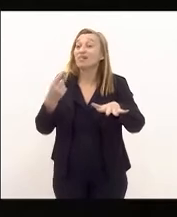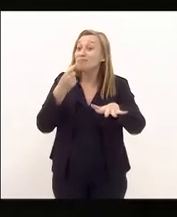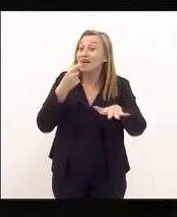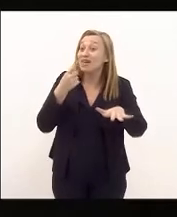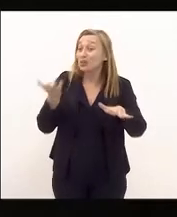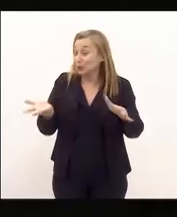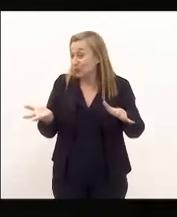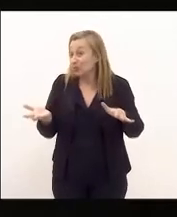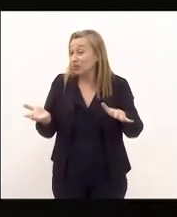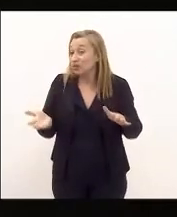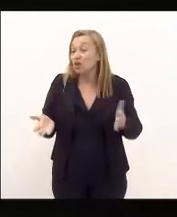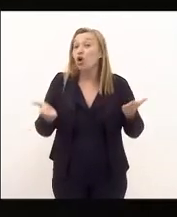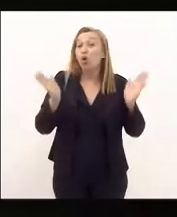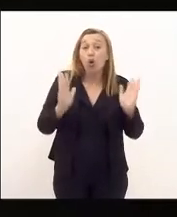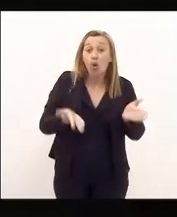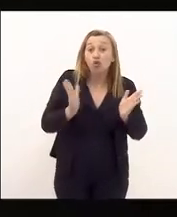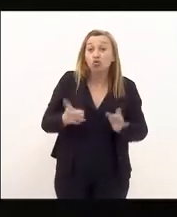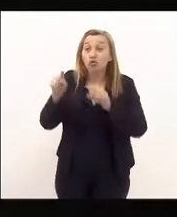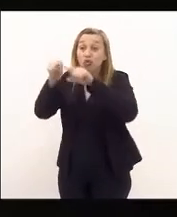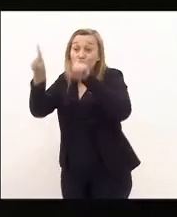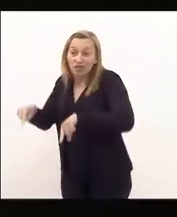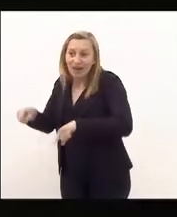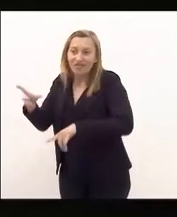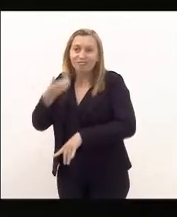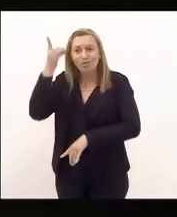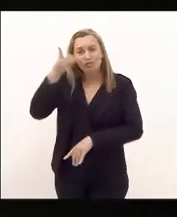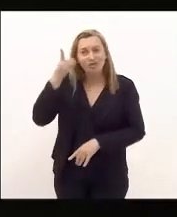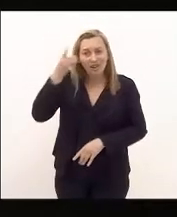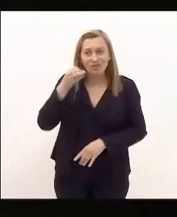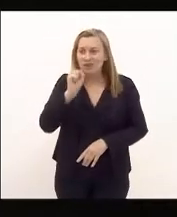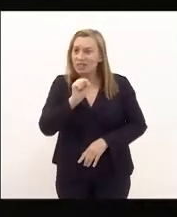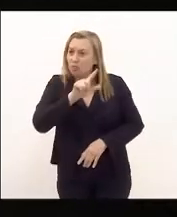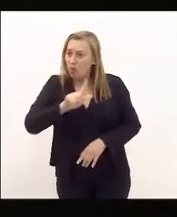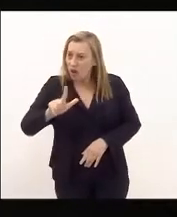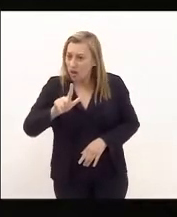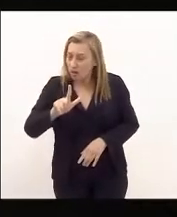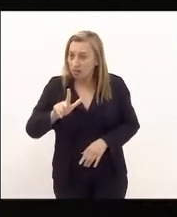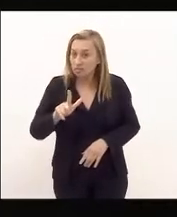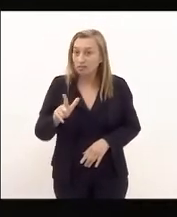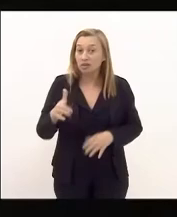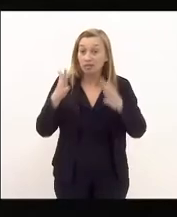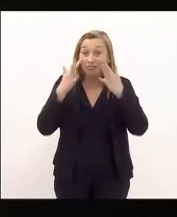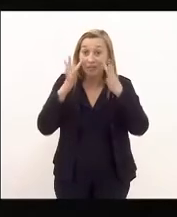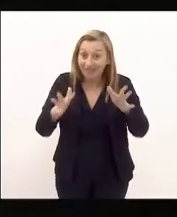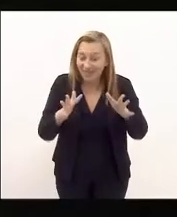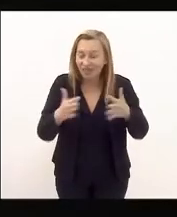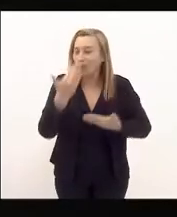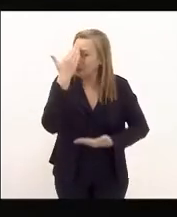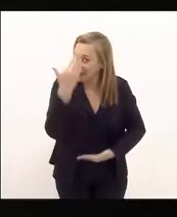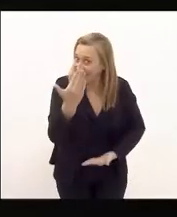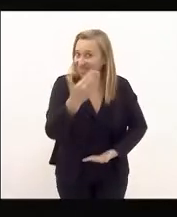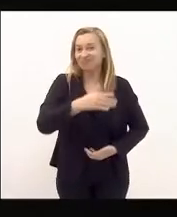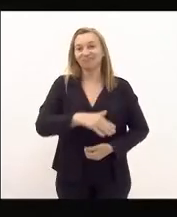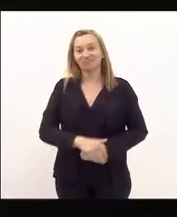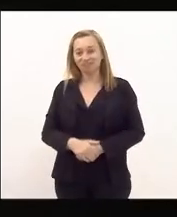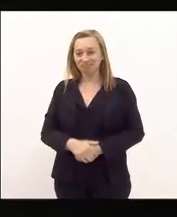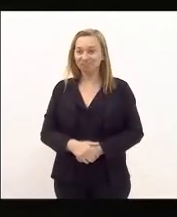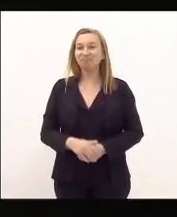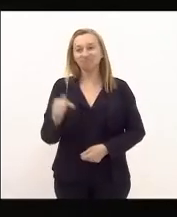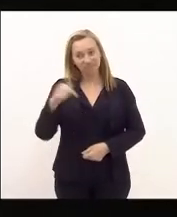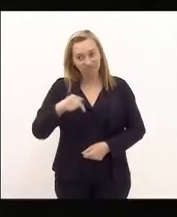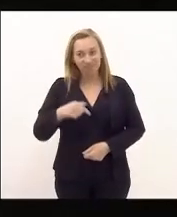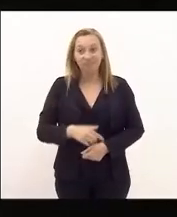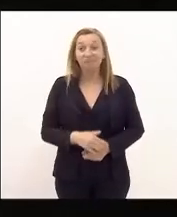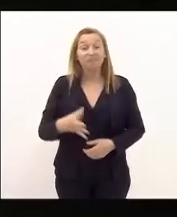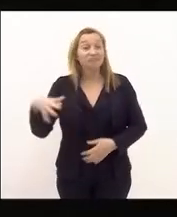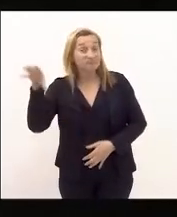asfalto. Hoje, um funcionário, deputado Samuel Malafaia, está muito atento, obrigado por estar atento aqui